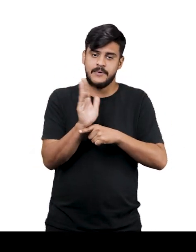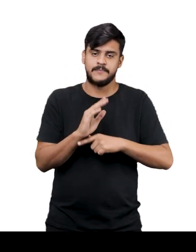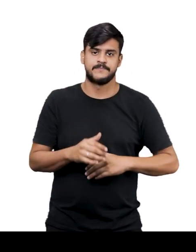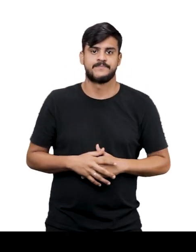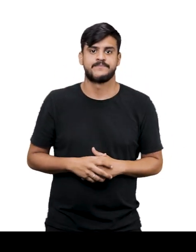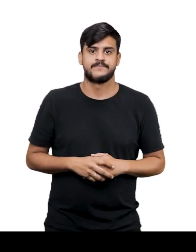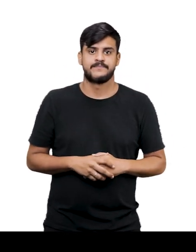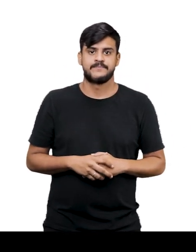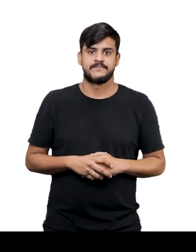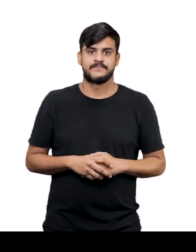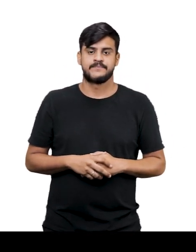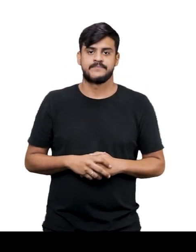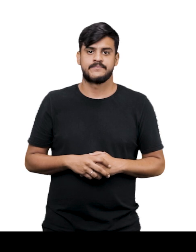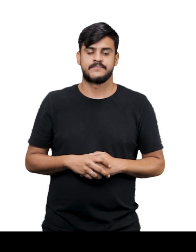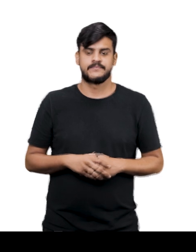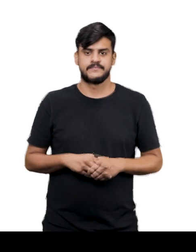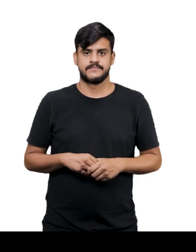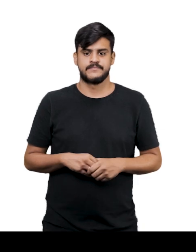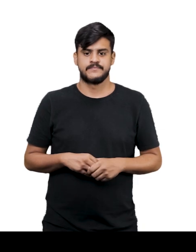e cinema.